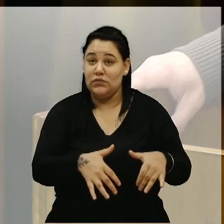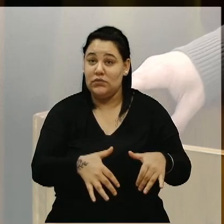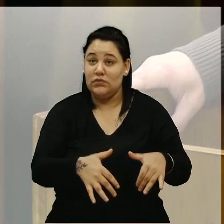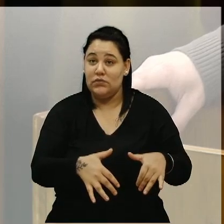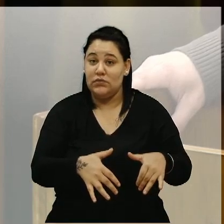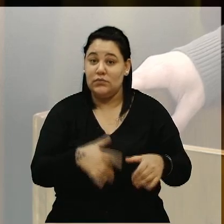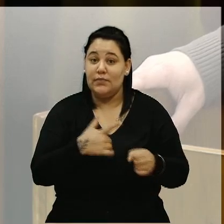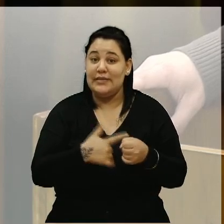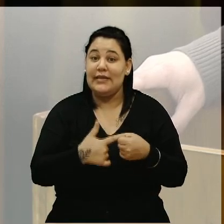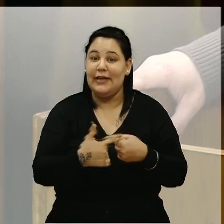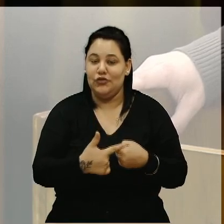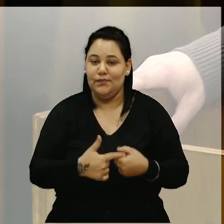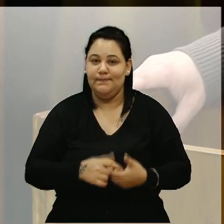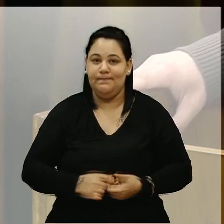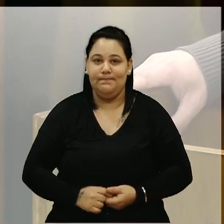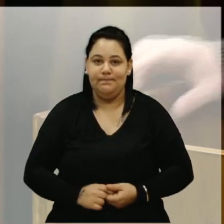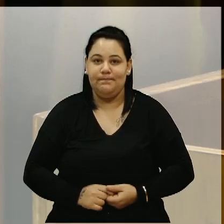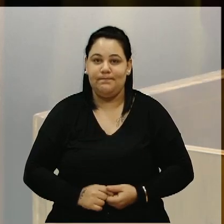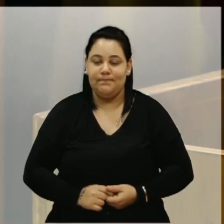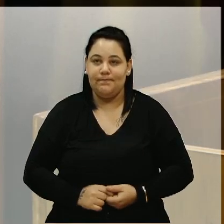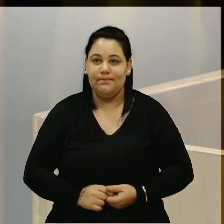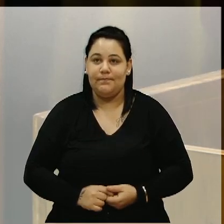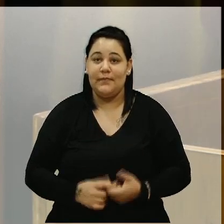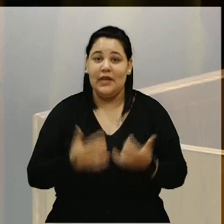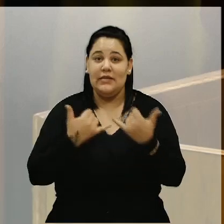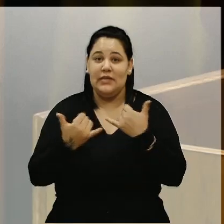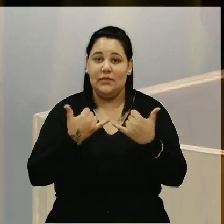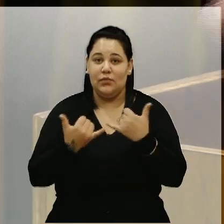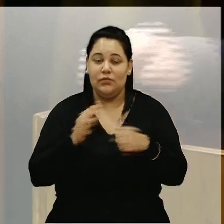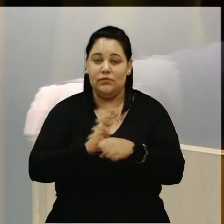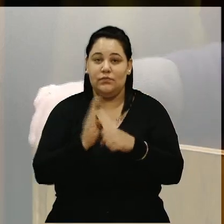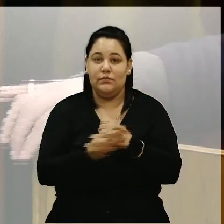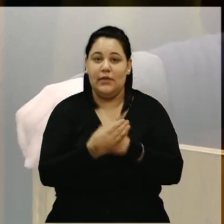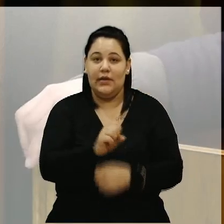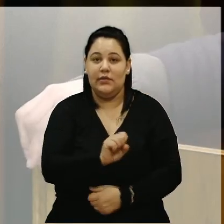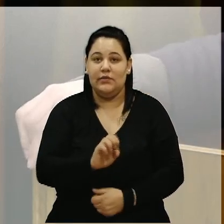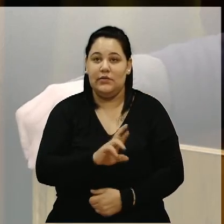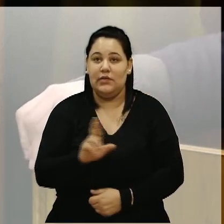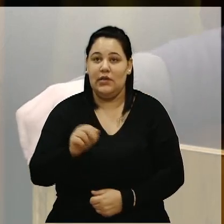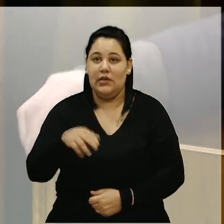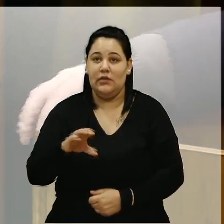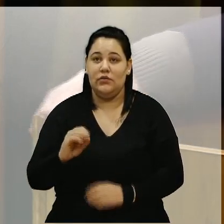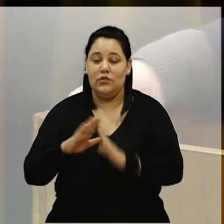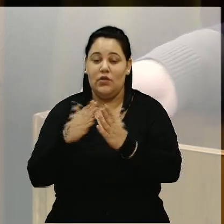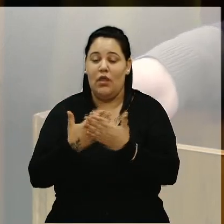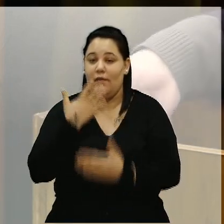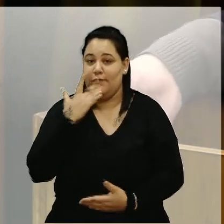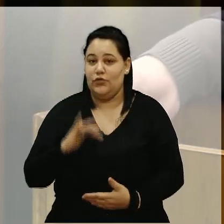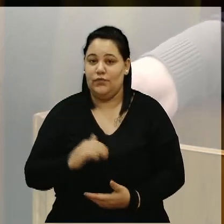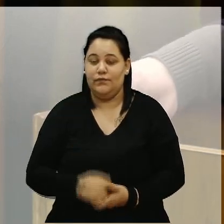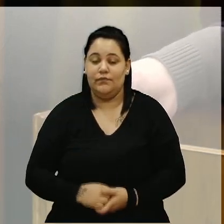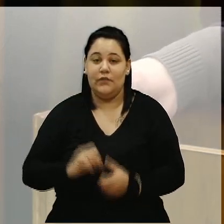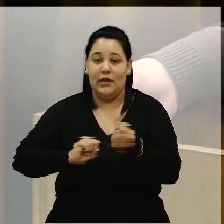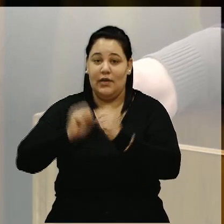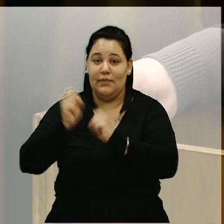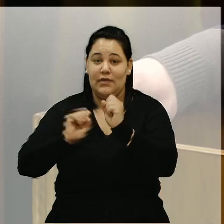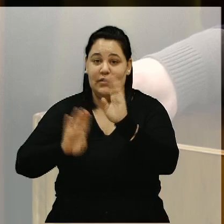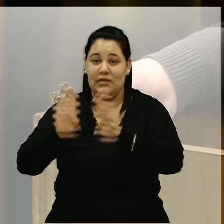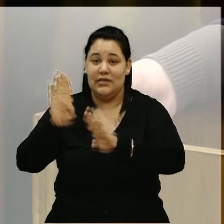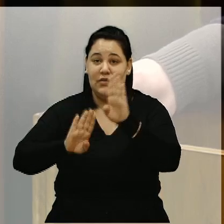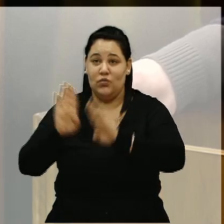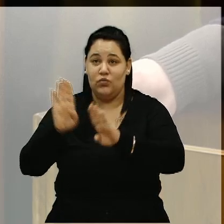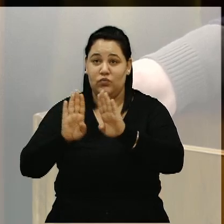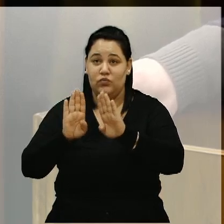para uma cidade. Exemplo, bairro Serrano, Escola de Educação Infantil. A empresa que ganhou é de Brasília